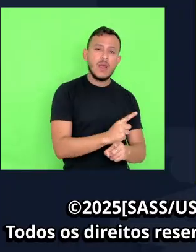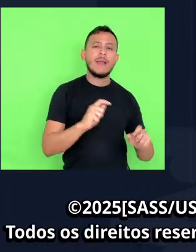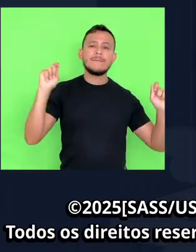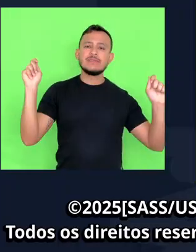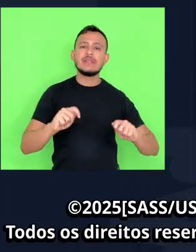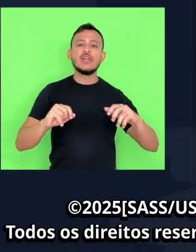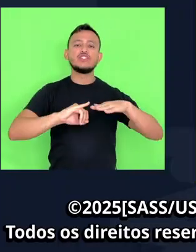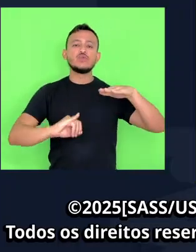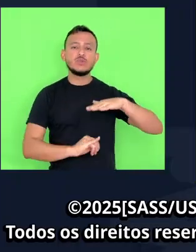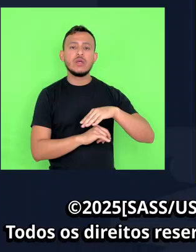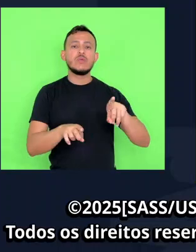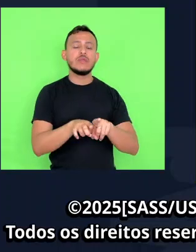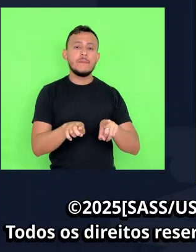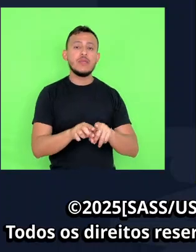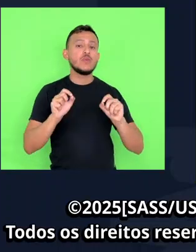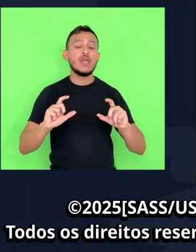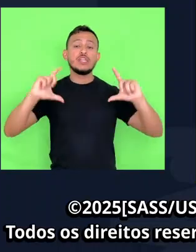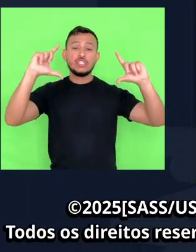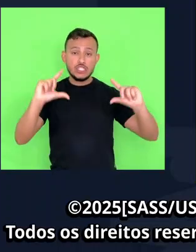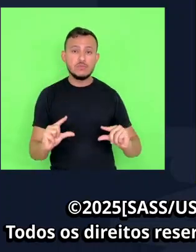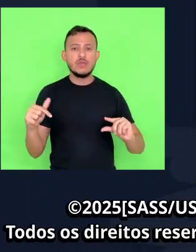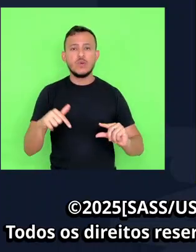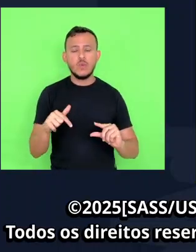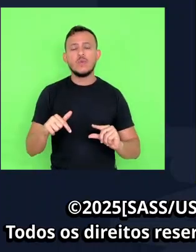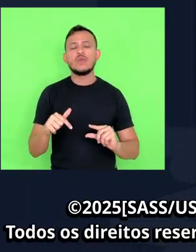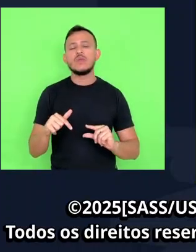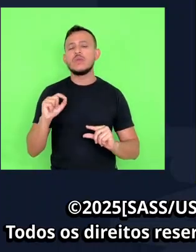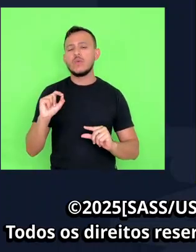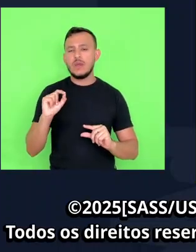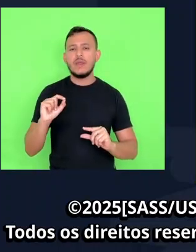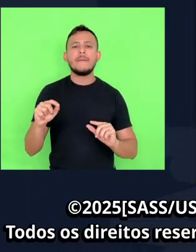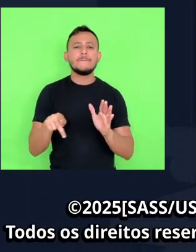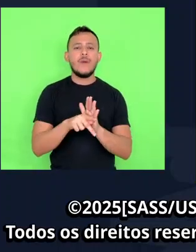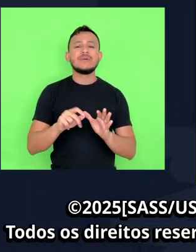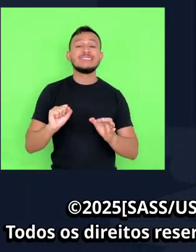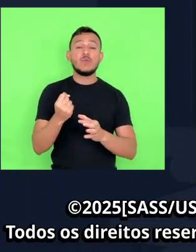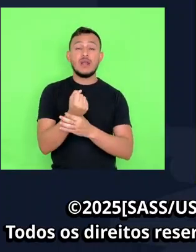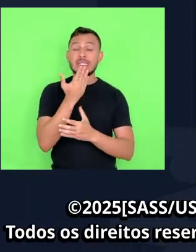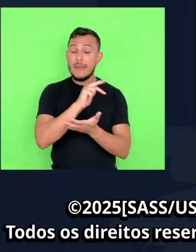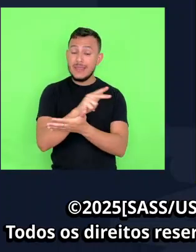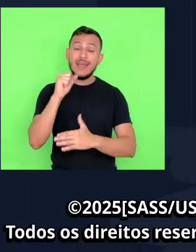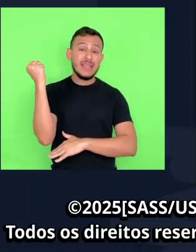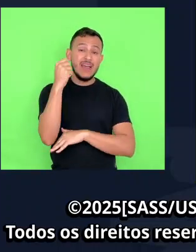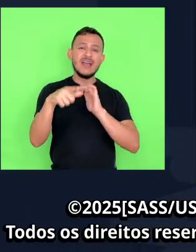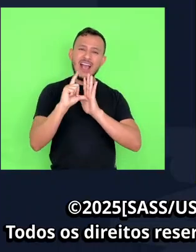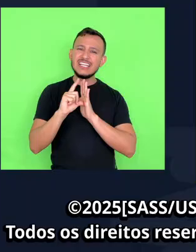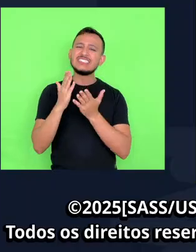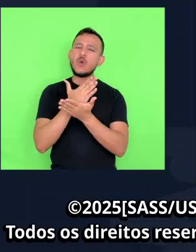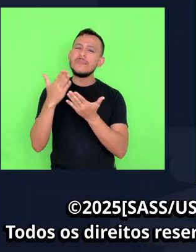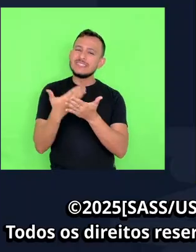capacidade institucional de diminuir o percentual de insegurança alimentar grave, como nós vimos no começo